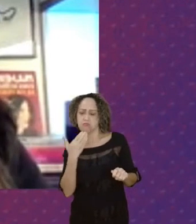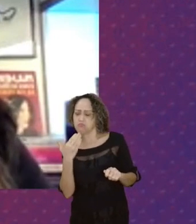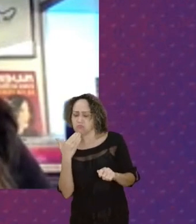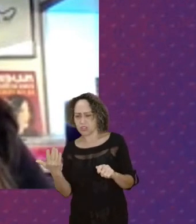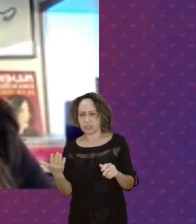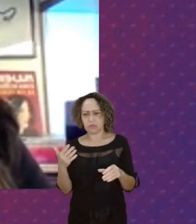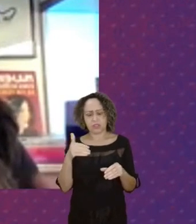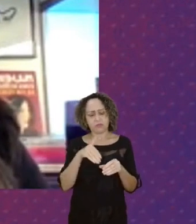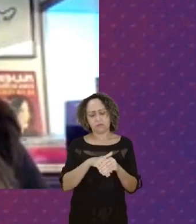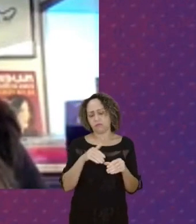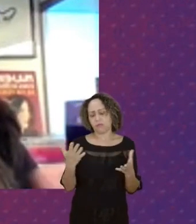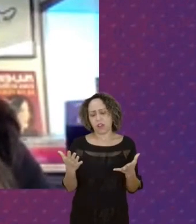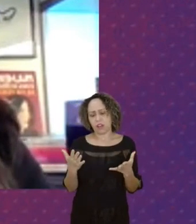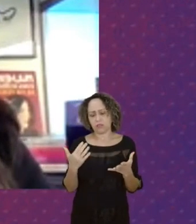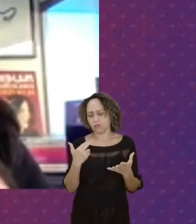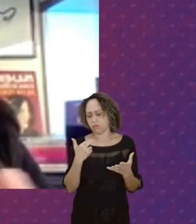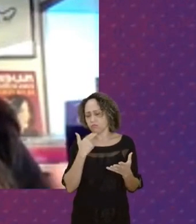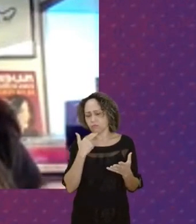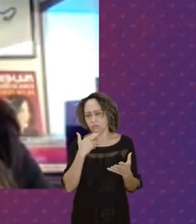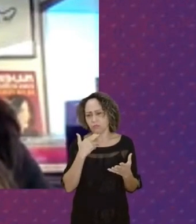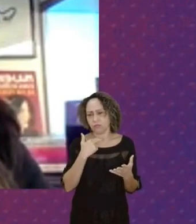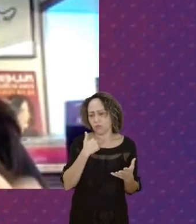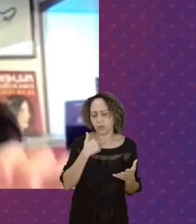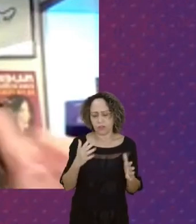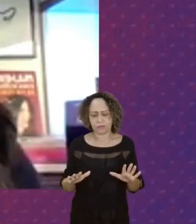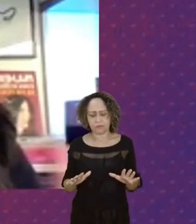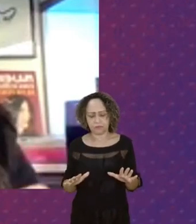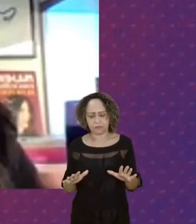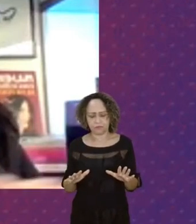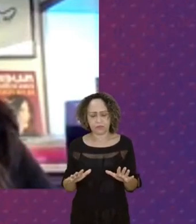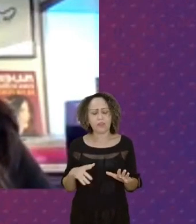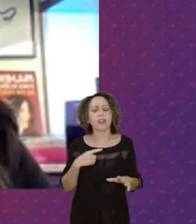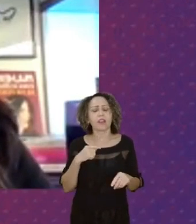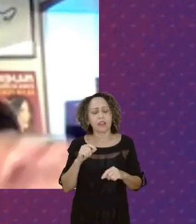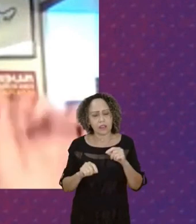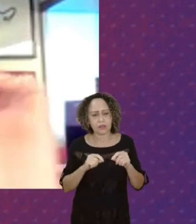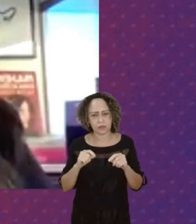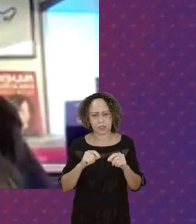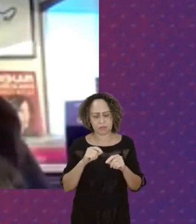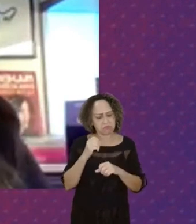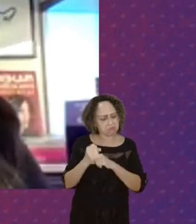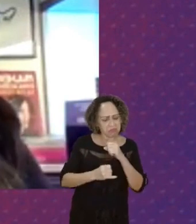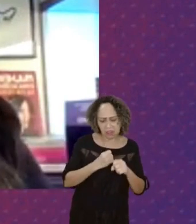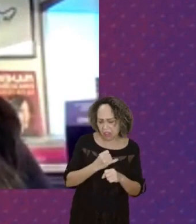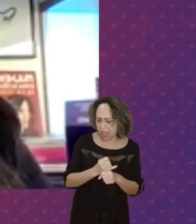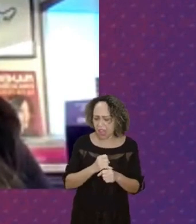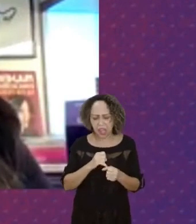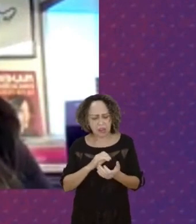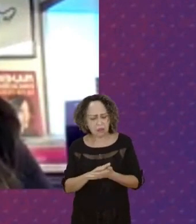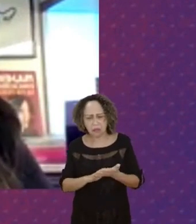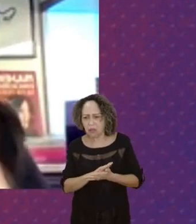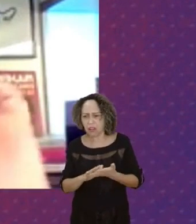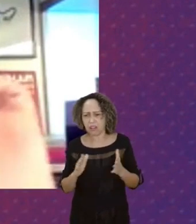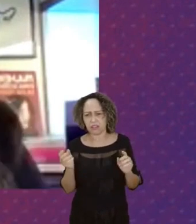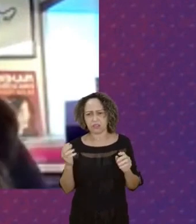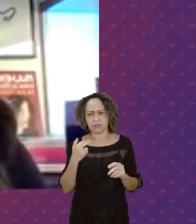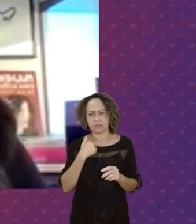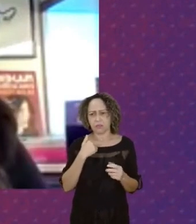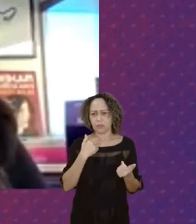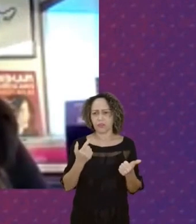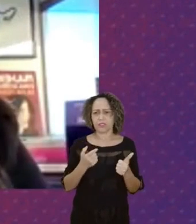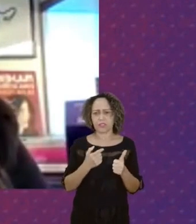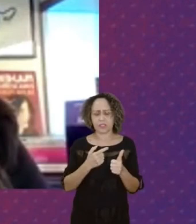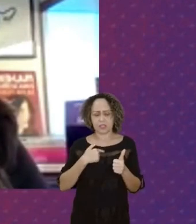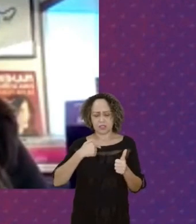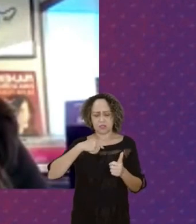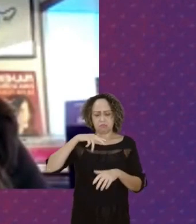atos, que poderão ter cobertura dos meios de comunicação social, inclusive via internet. a menção à pretensa candidatura, a exaltação